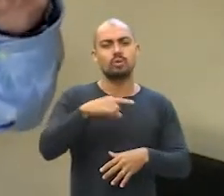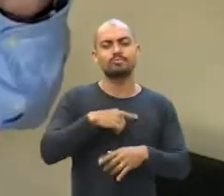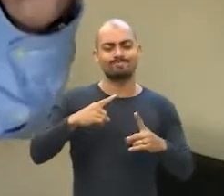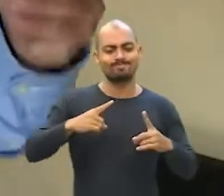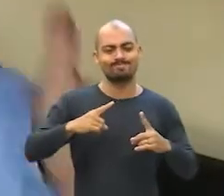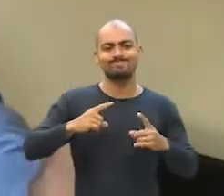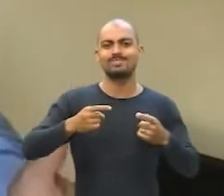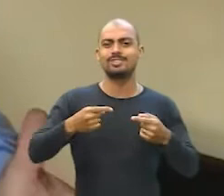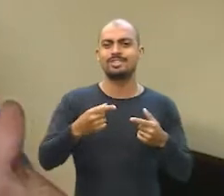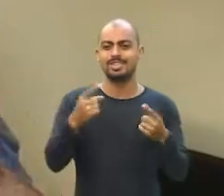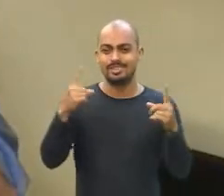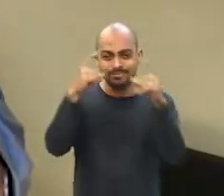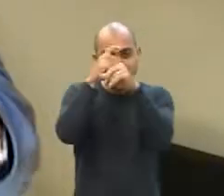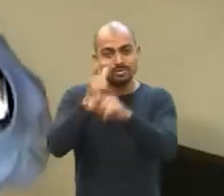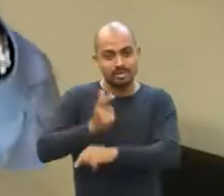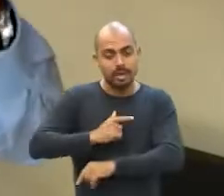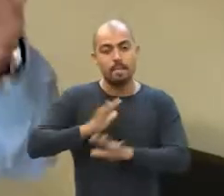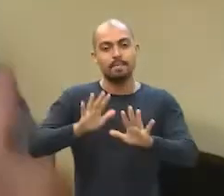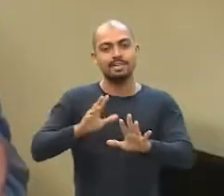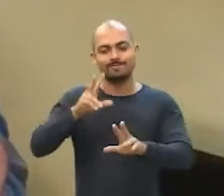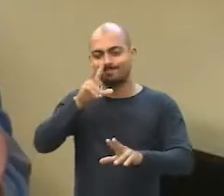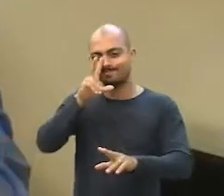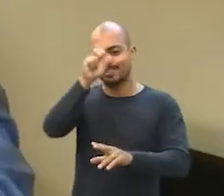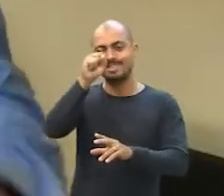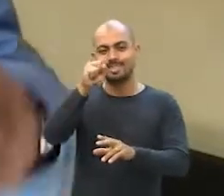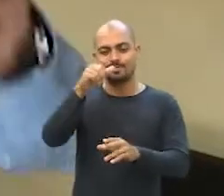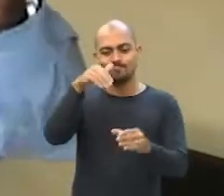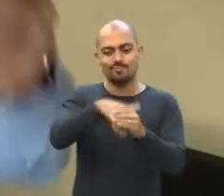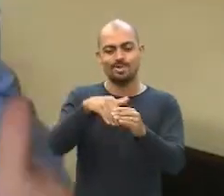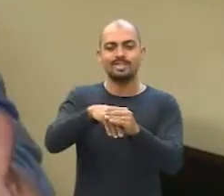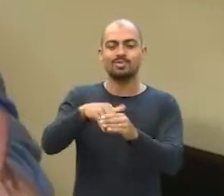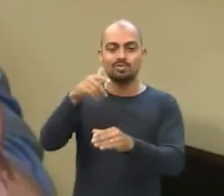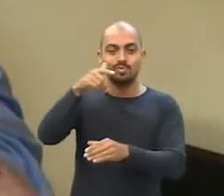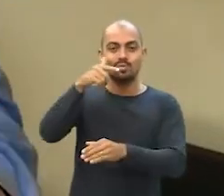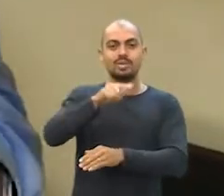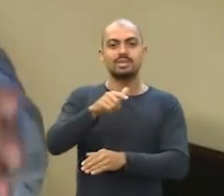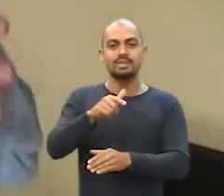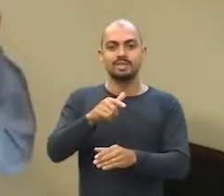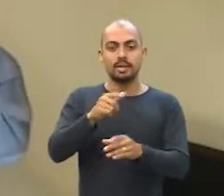por várias dificuldades, mas nós vencemos, estamos